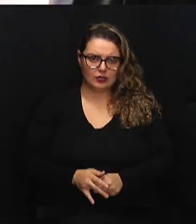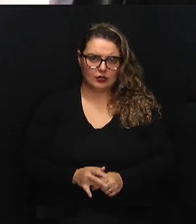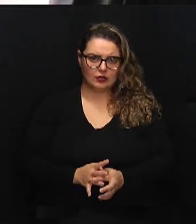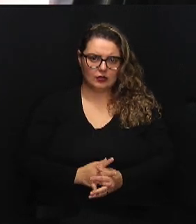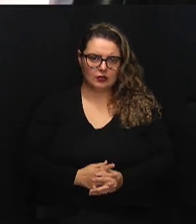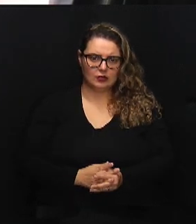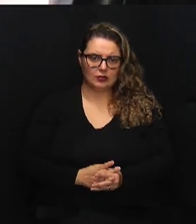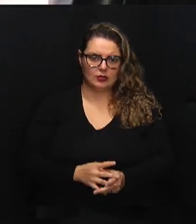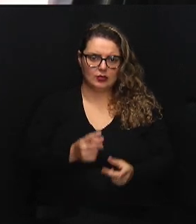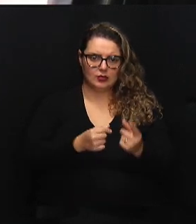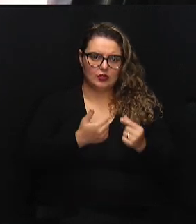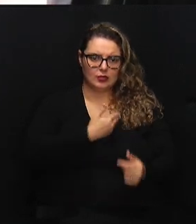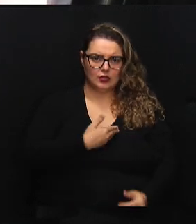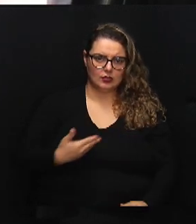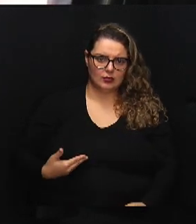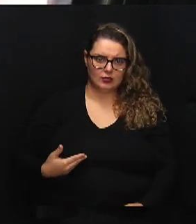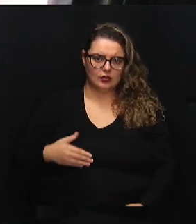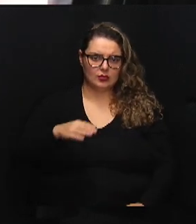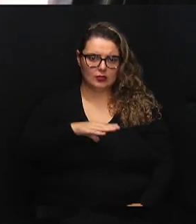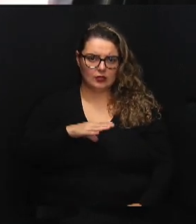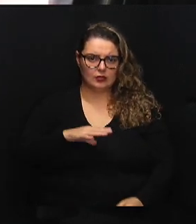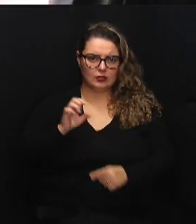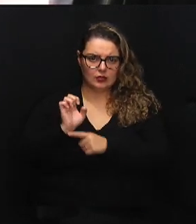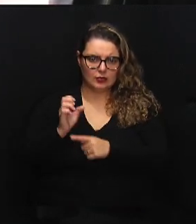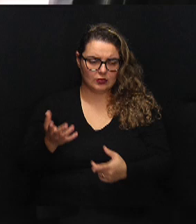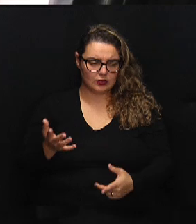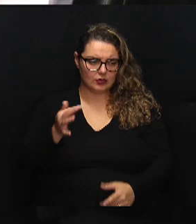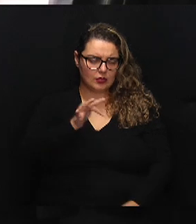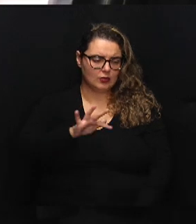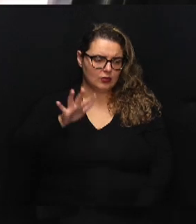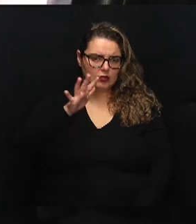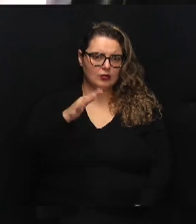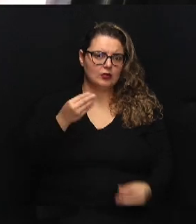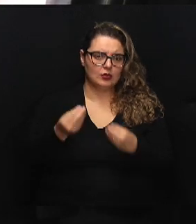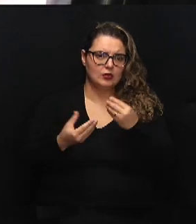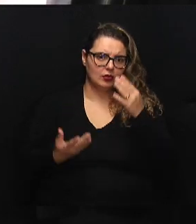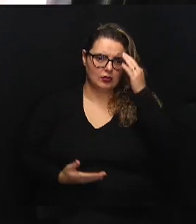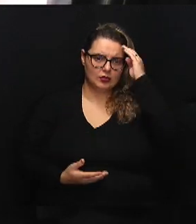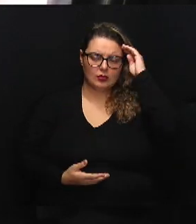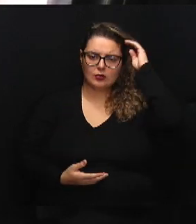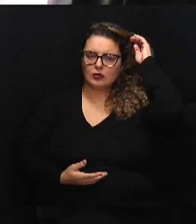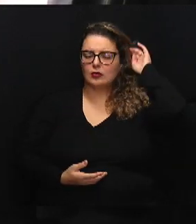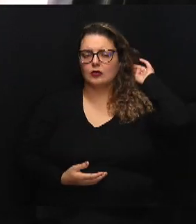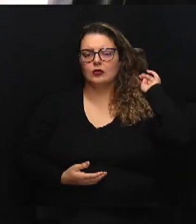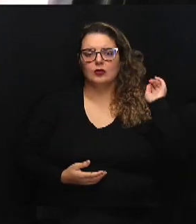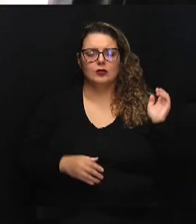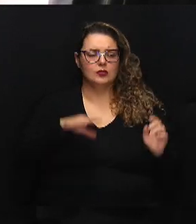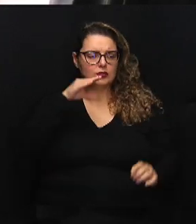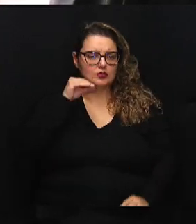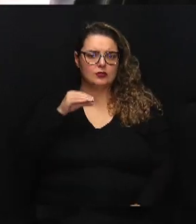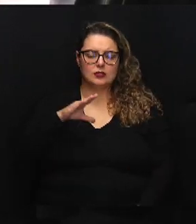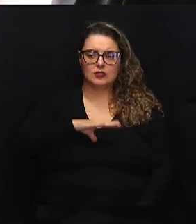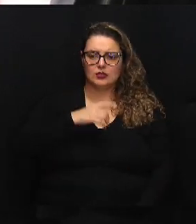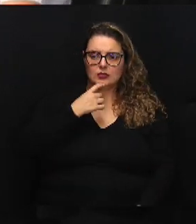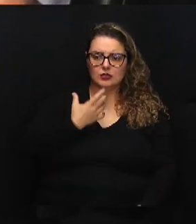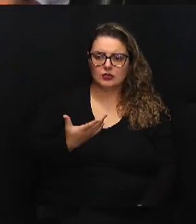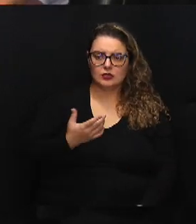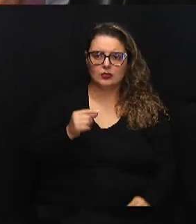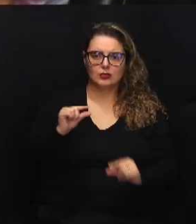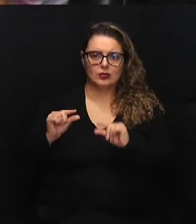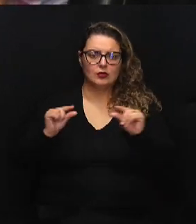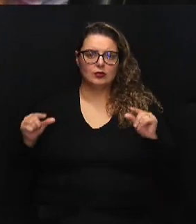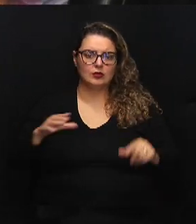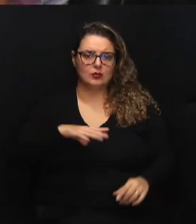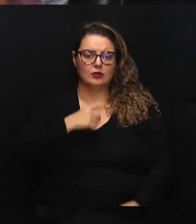dinheiro público dos municípios, do estado, do governo federal. A mão de obra vai ser de Campinas, vai ser um pouco de cada